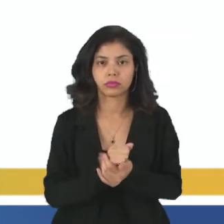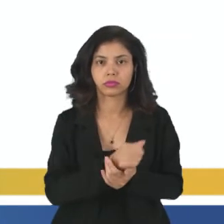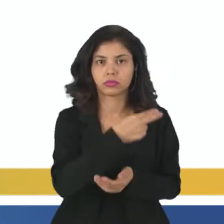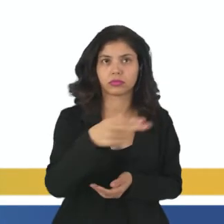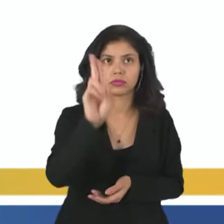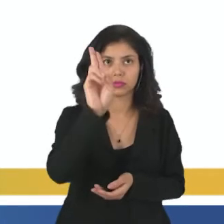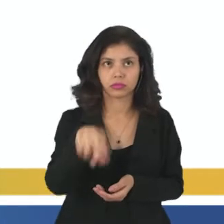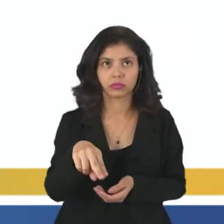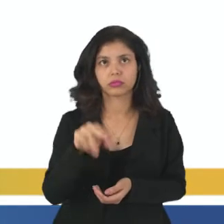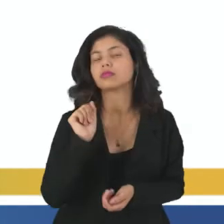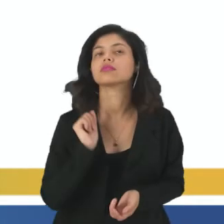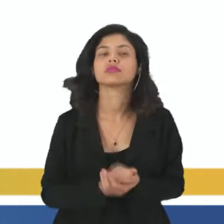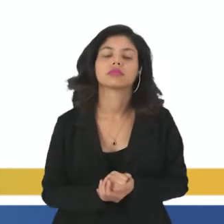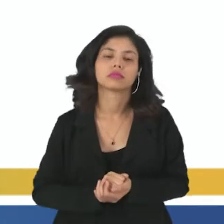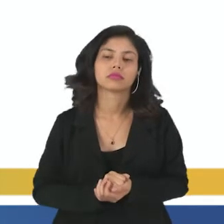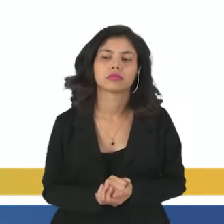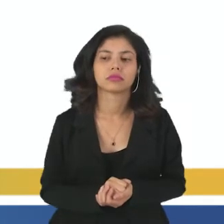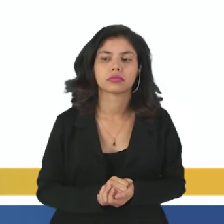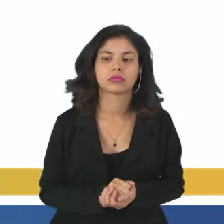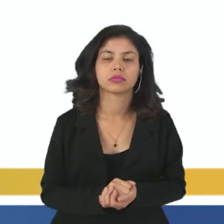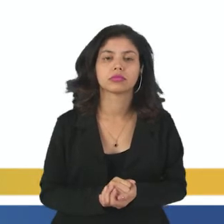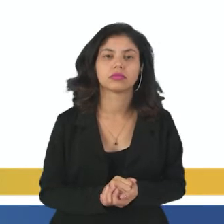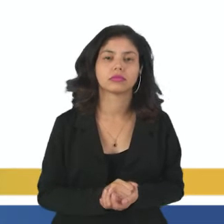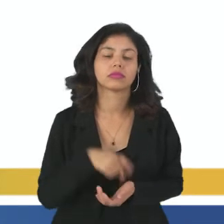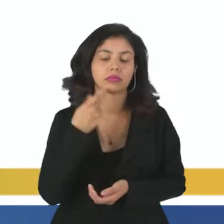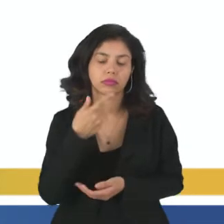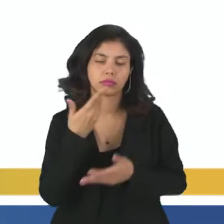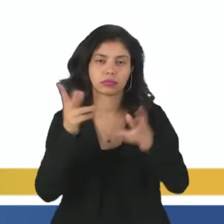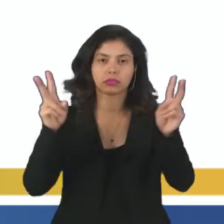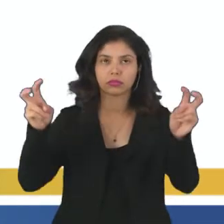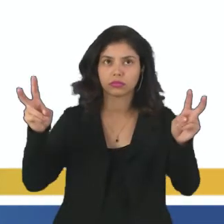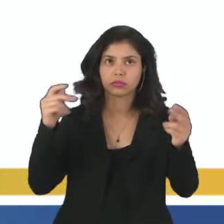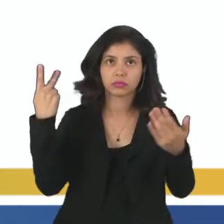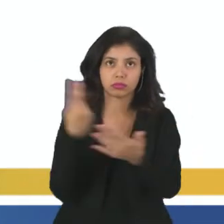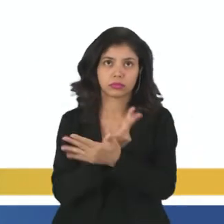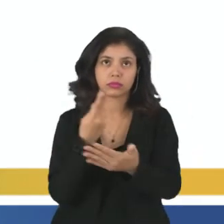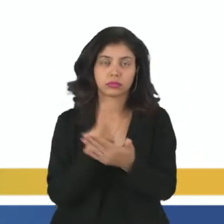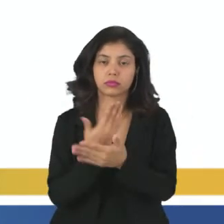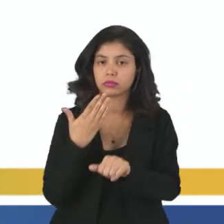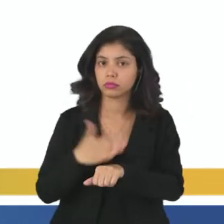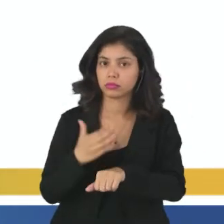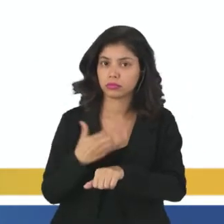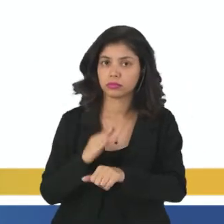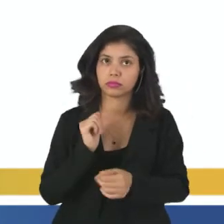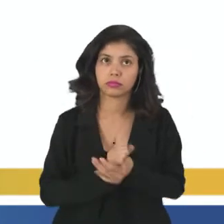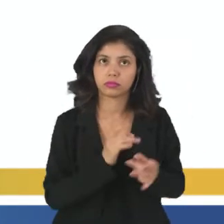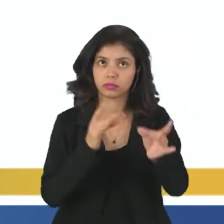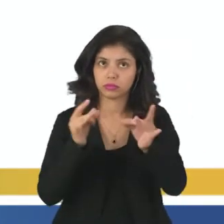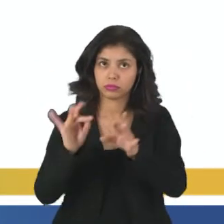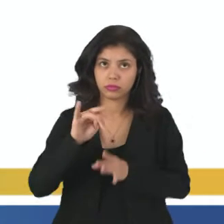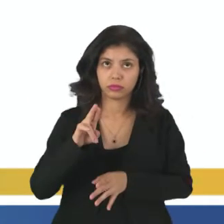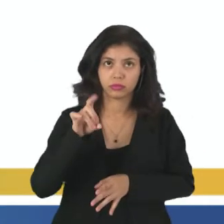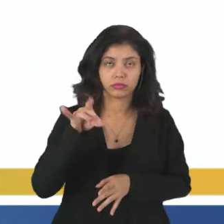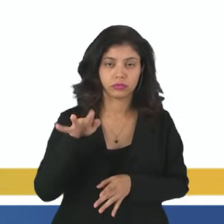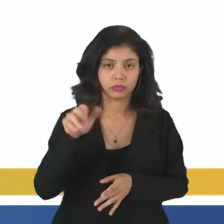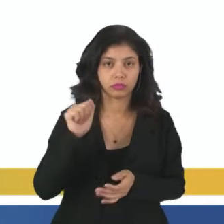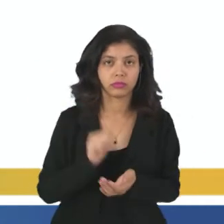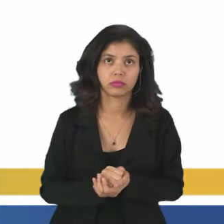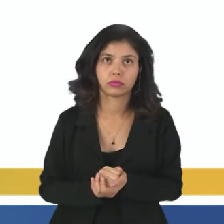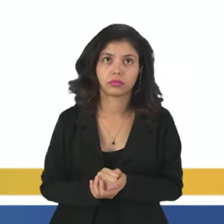Papa. Então, ele afirma nessa tese que está errada essa prática de vender indulgências